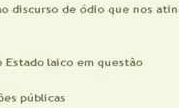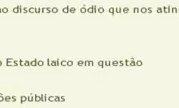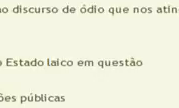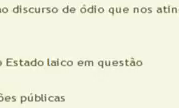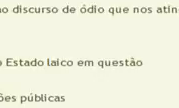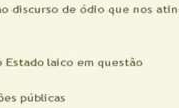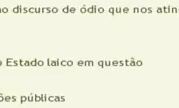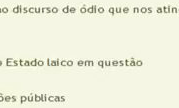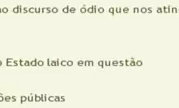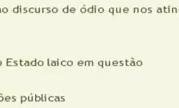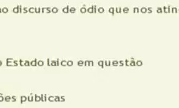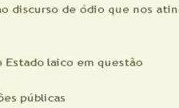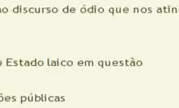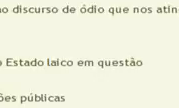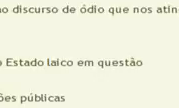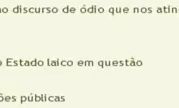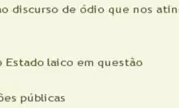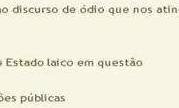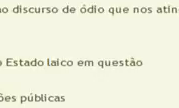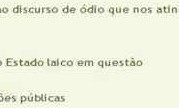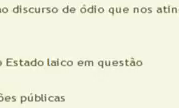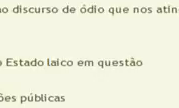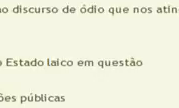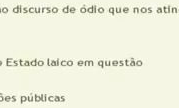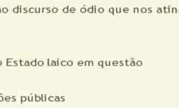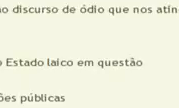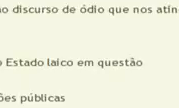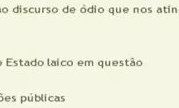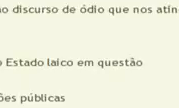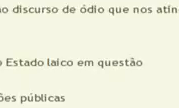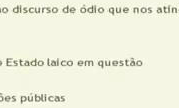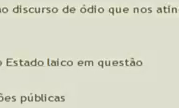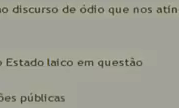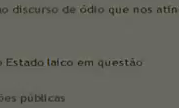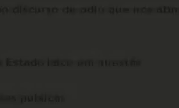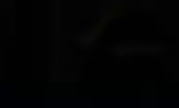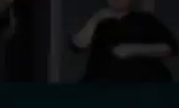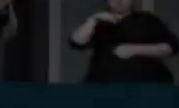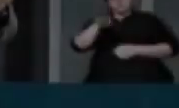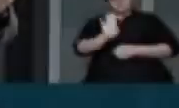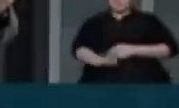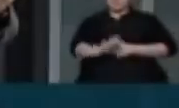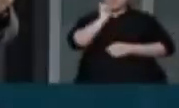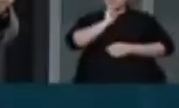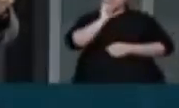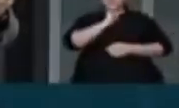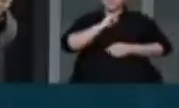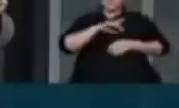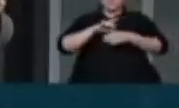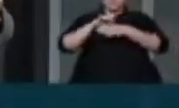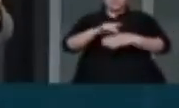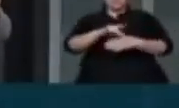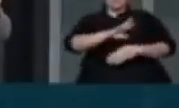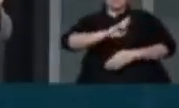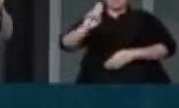liberdades individuais. A gente pode materializar esse fundamento no Brasil, por exemplo, quando líderes religiosos tentam negar o